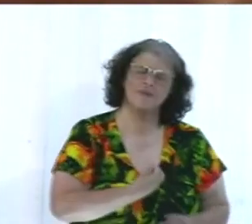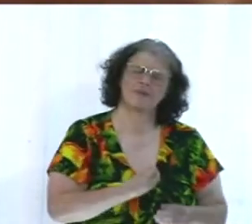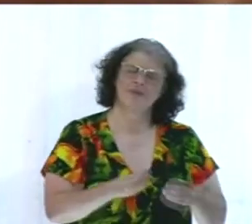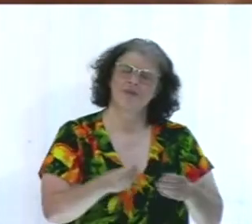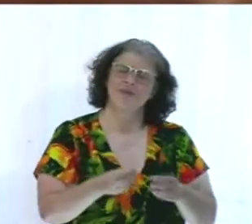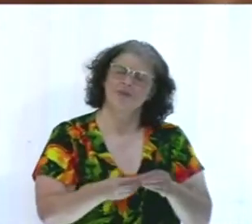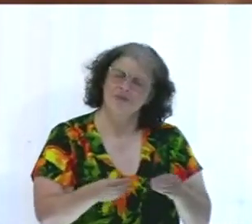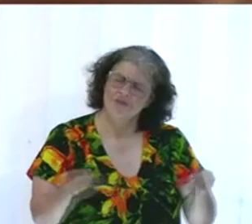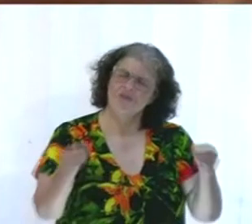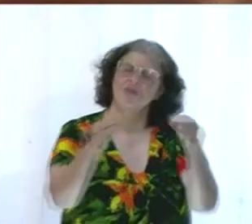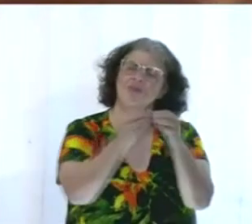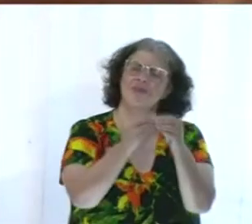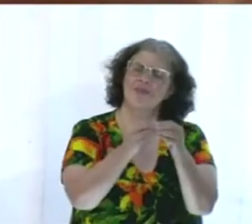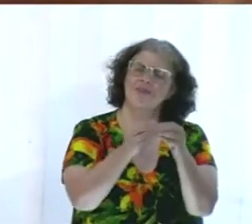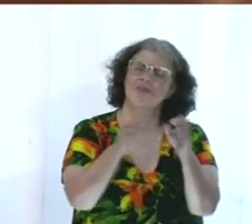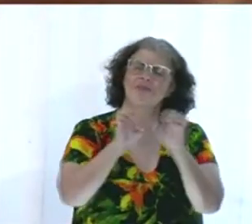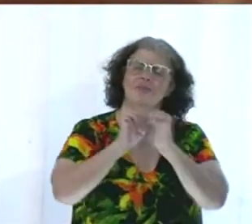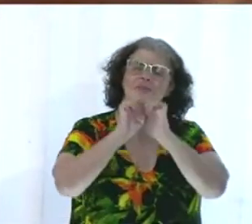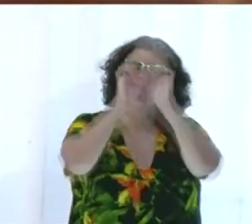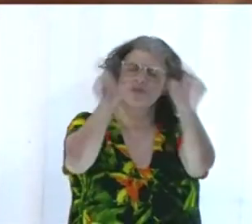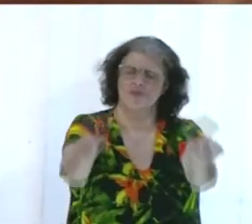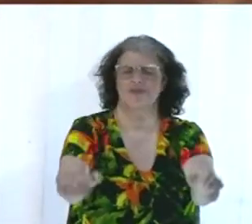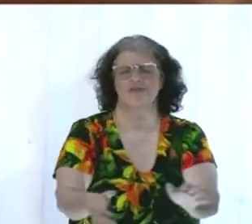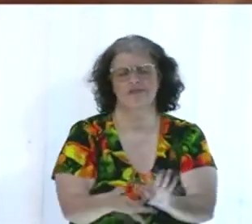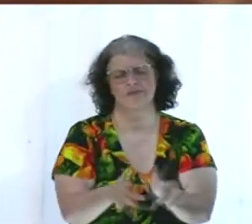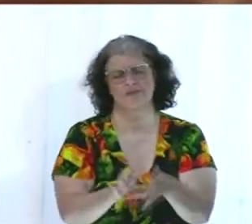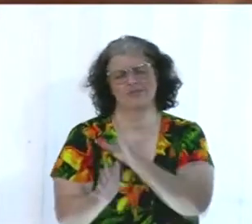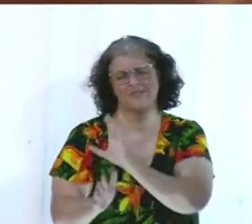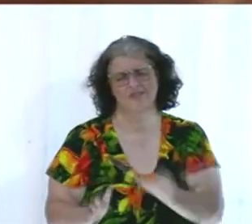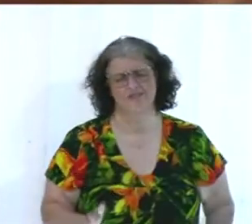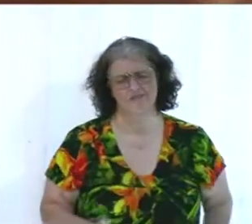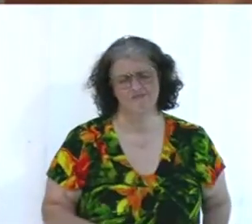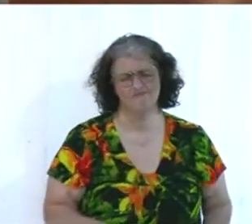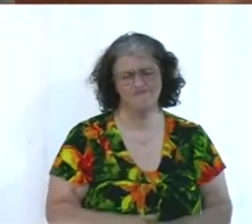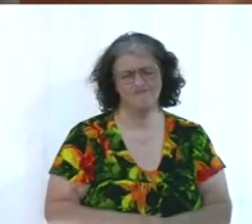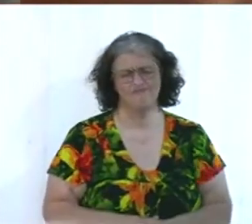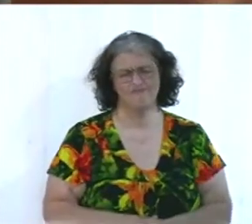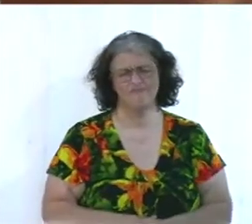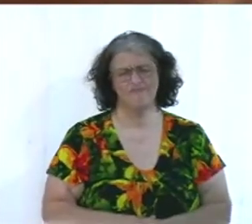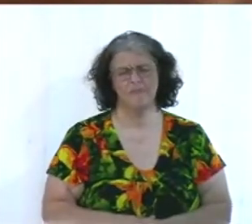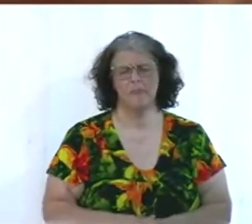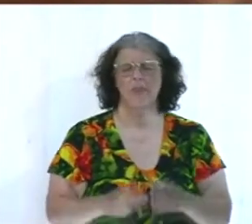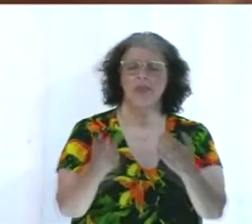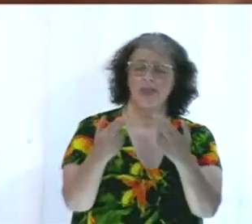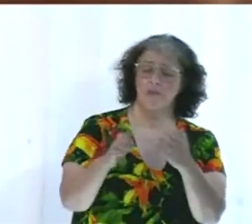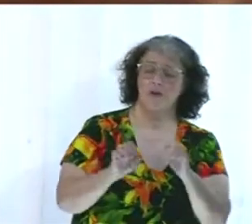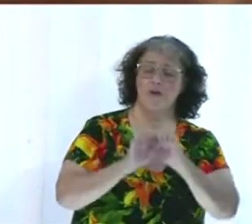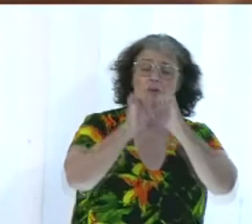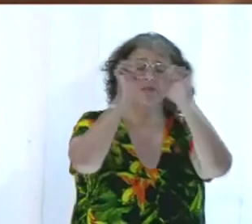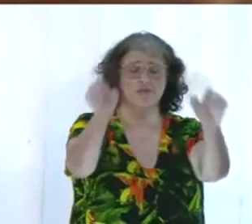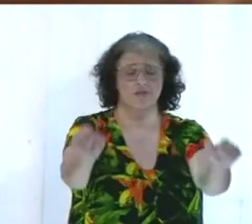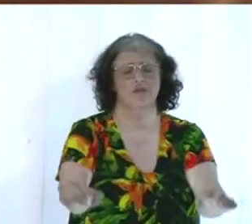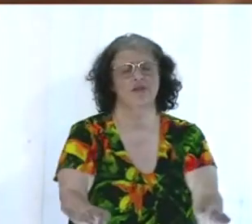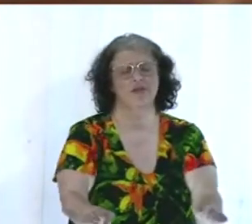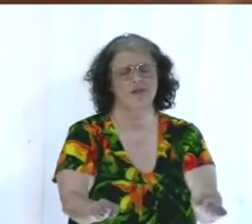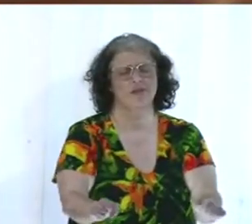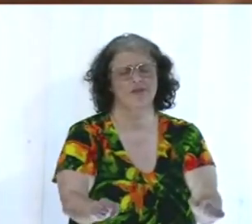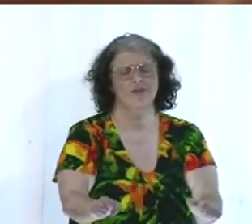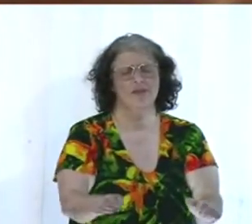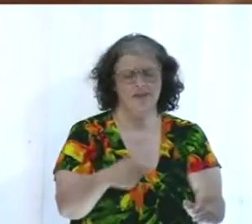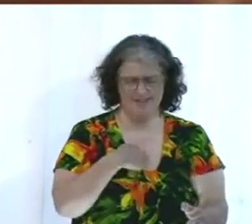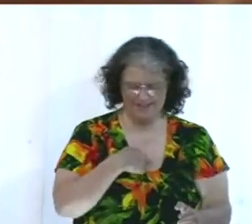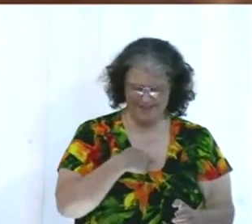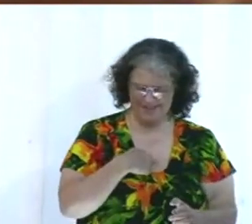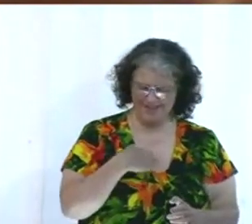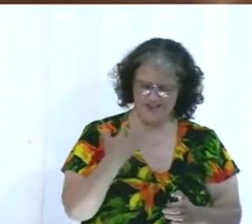amiga que está ouvindo a tua voz nesta noite, que assim como o teu evangelho um dia alcançou o meu coração e o coração dos meus irmãos